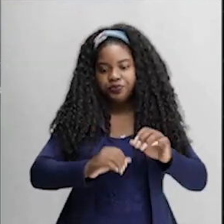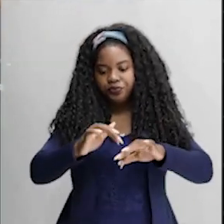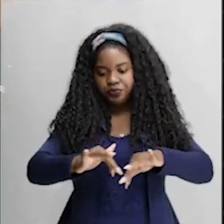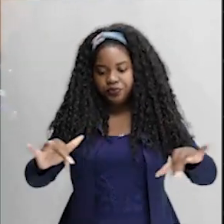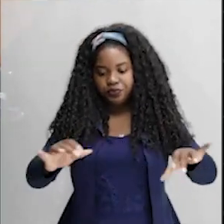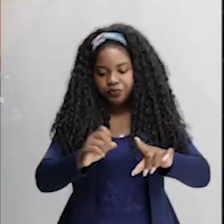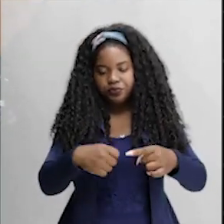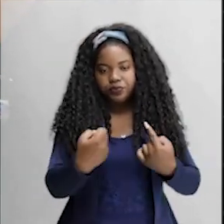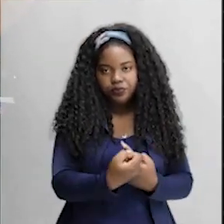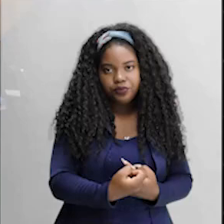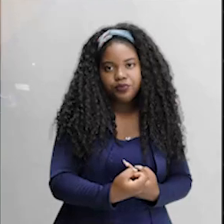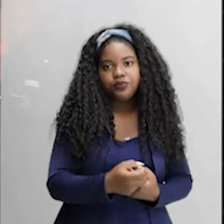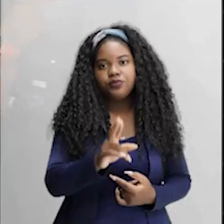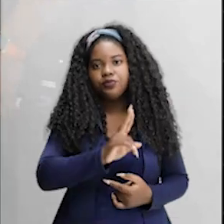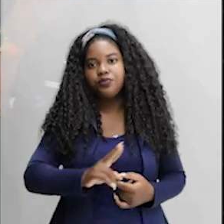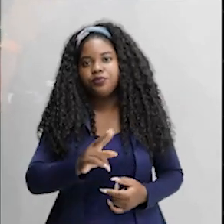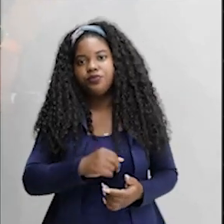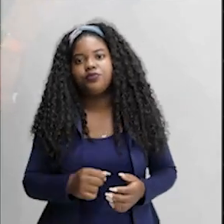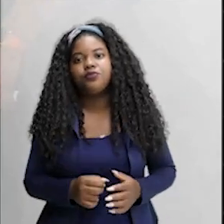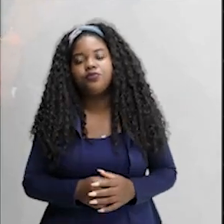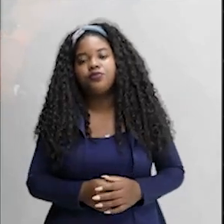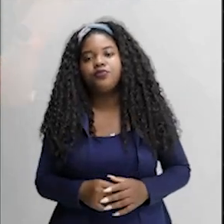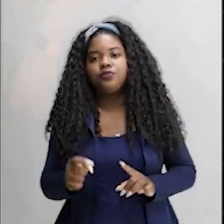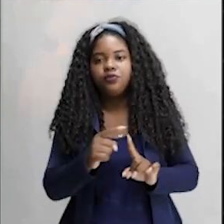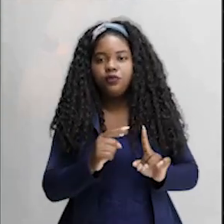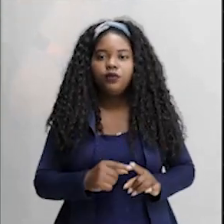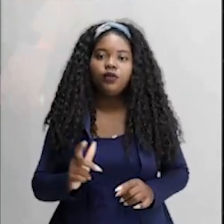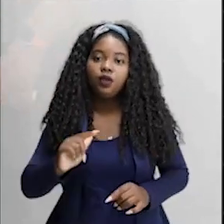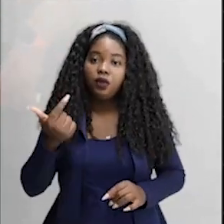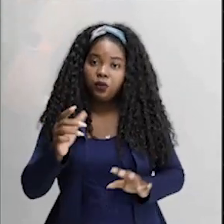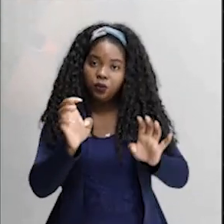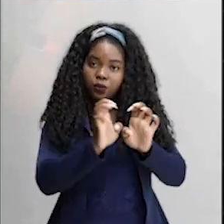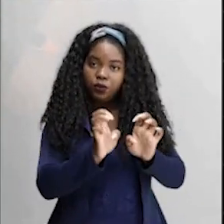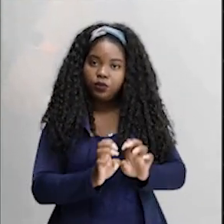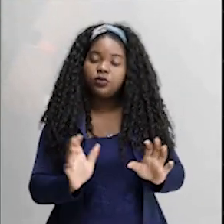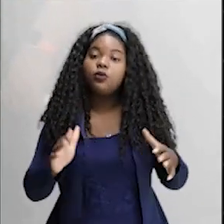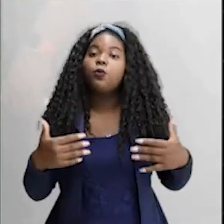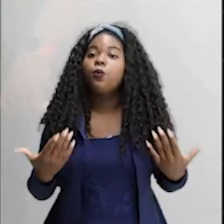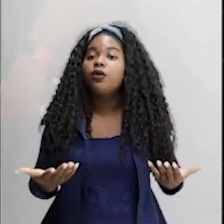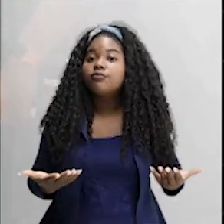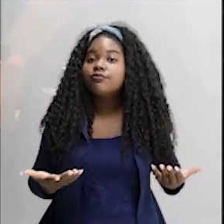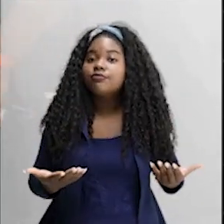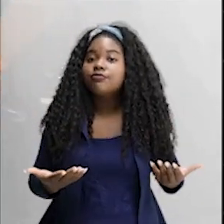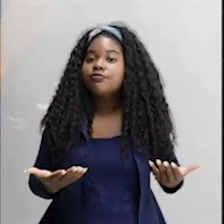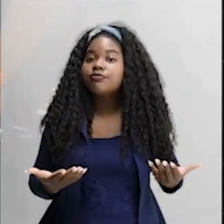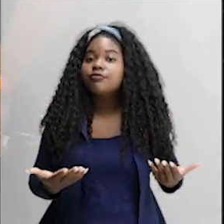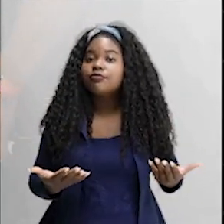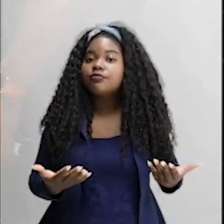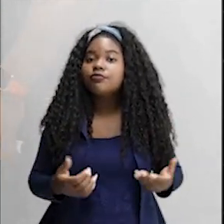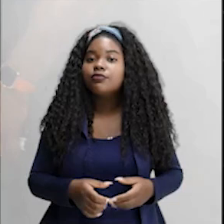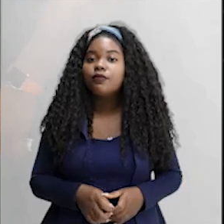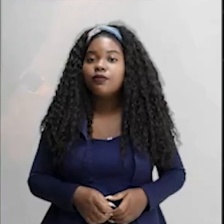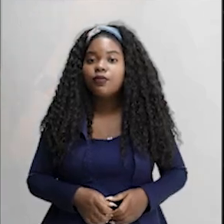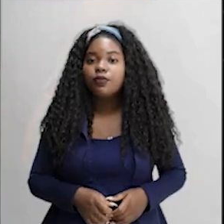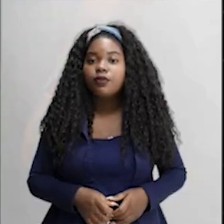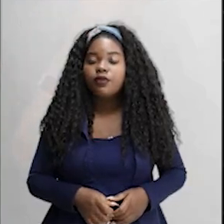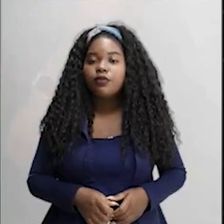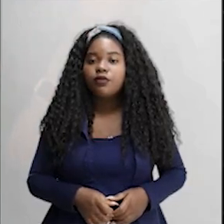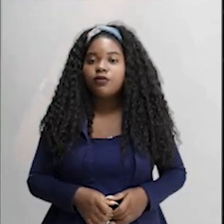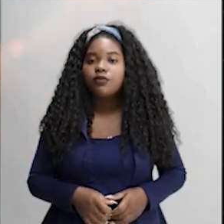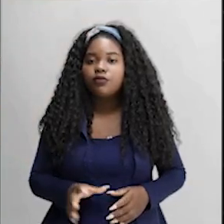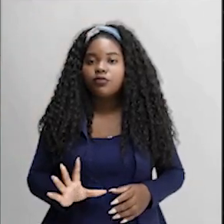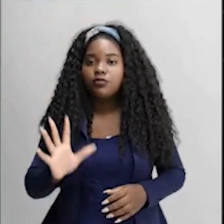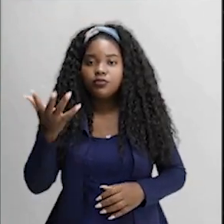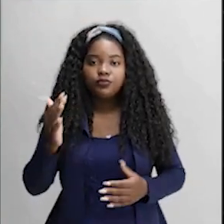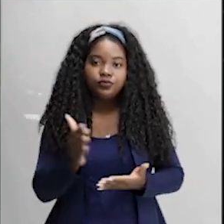aqui, quando você usa esse critério, você assume uma outra estrutura. Qual é? Esta estrutura aqui, ela foi criada